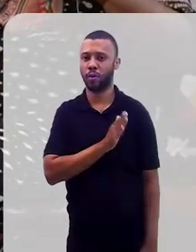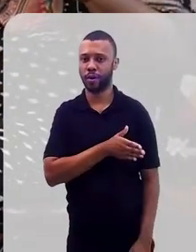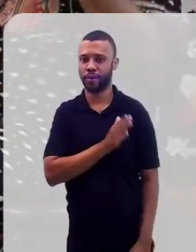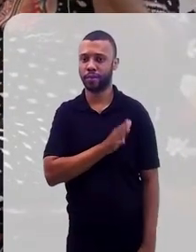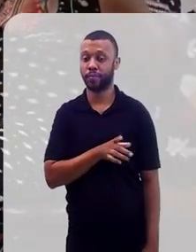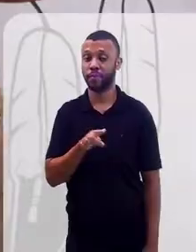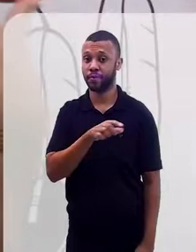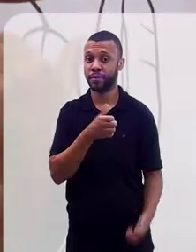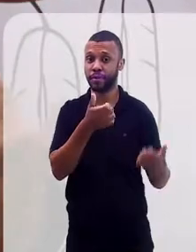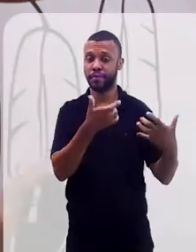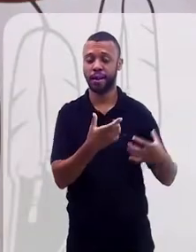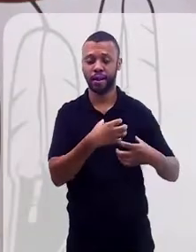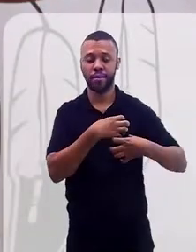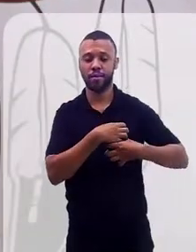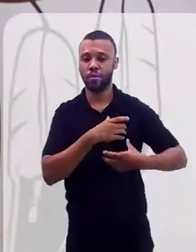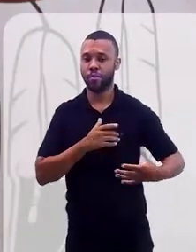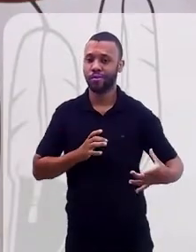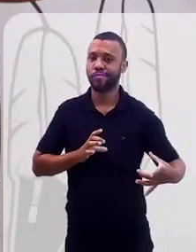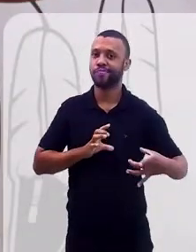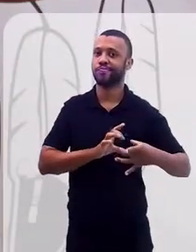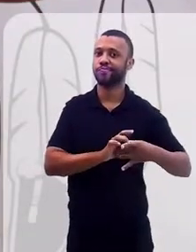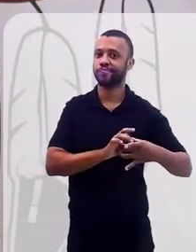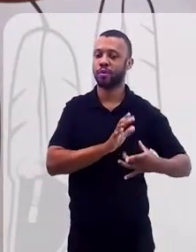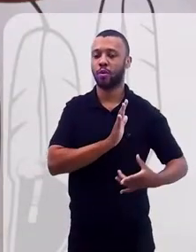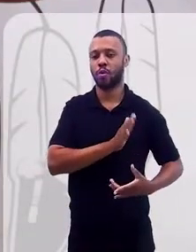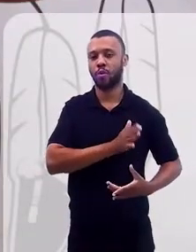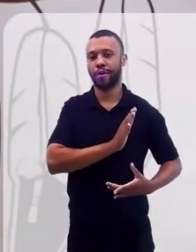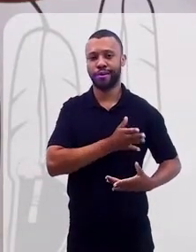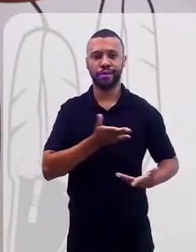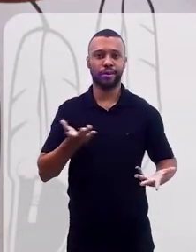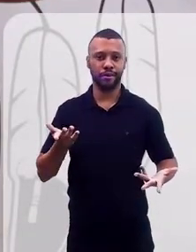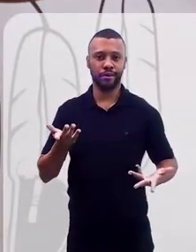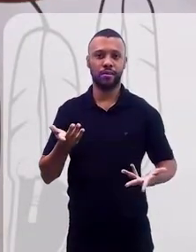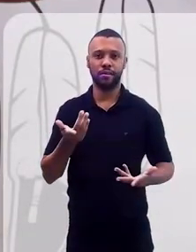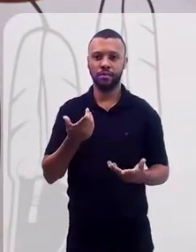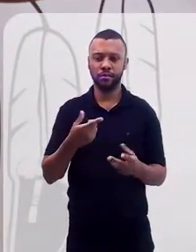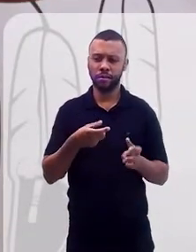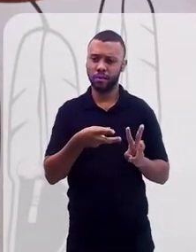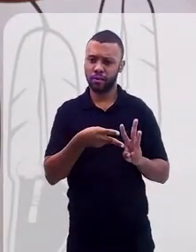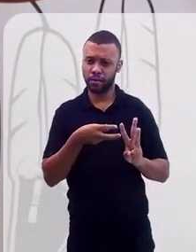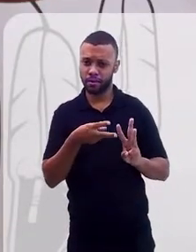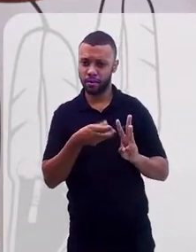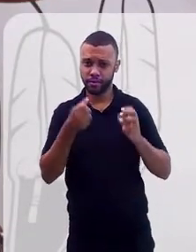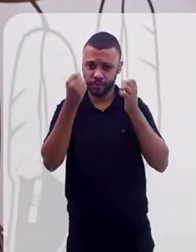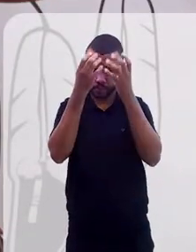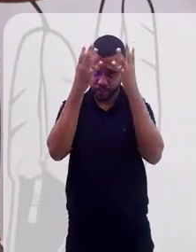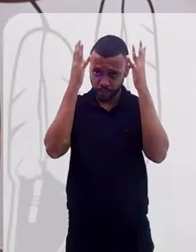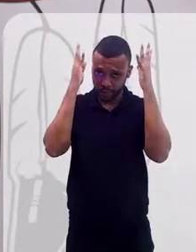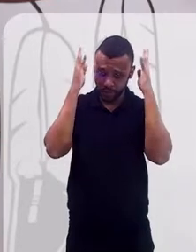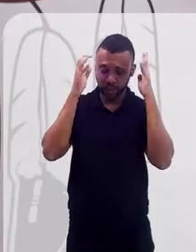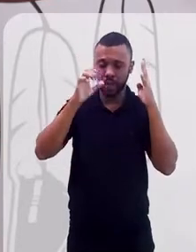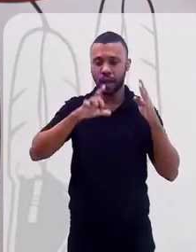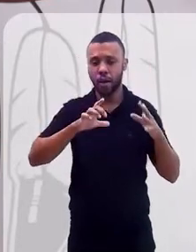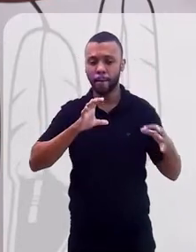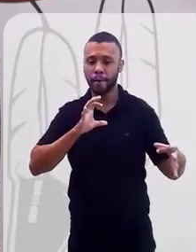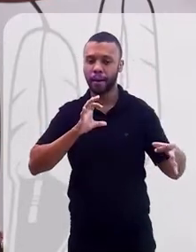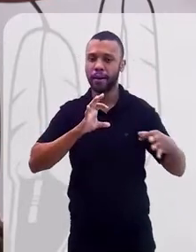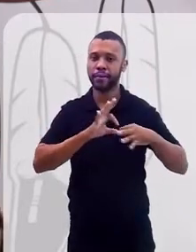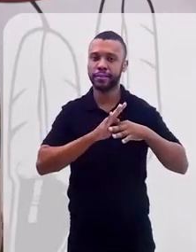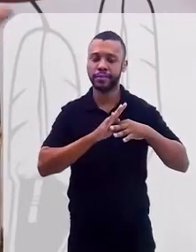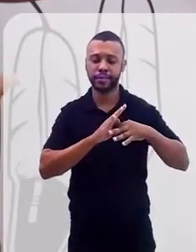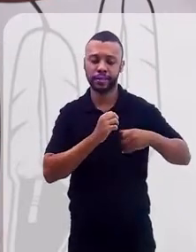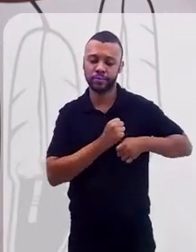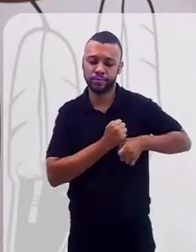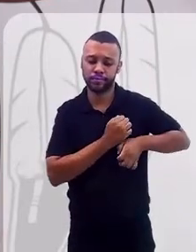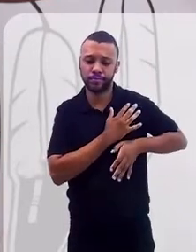ao coração, né? Para que você fale a partir do coração. Porque o xamanismo, ele tem muito assim, é uma via do